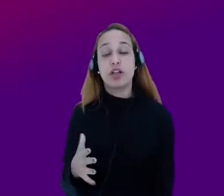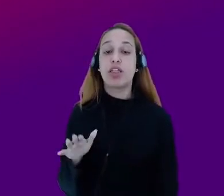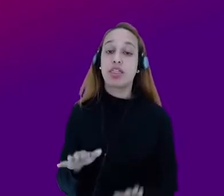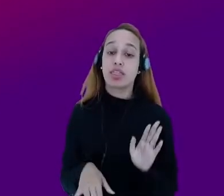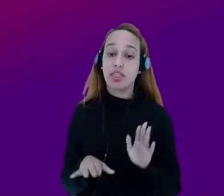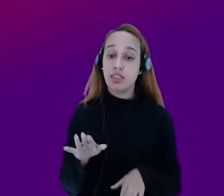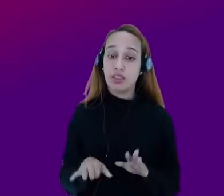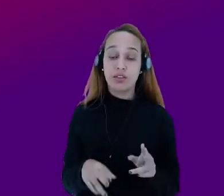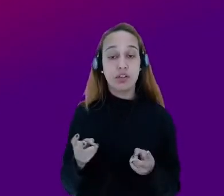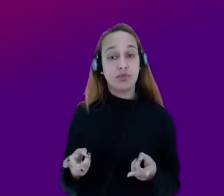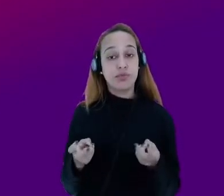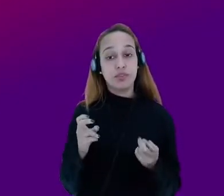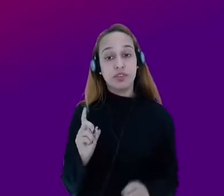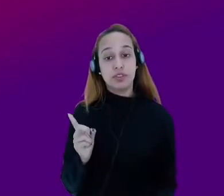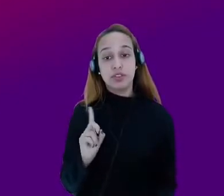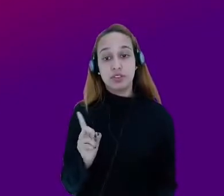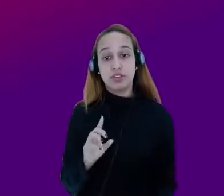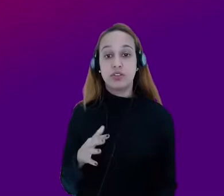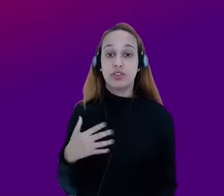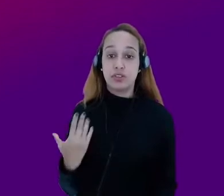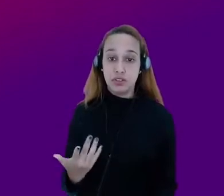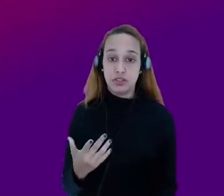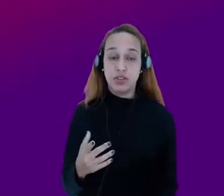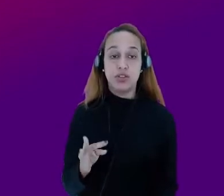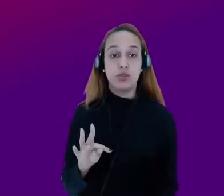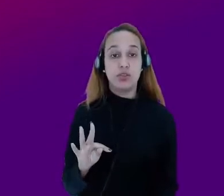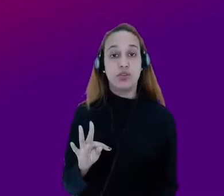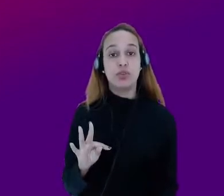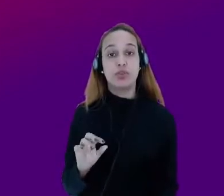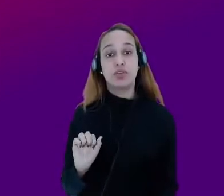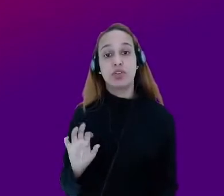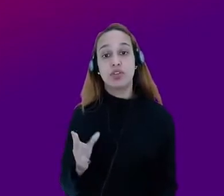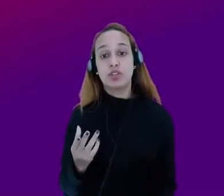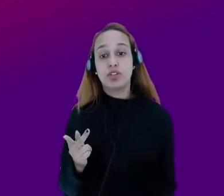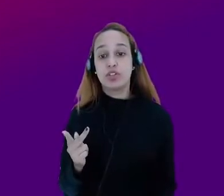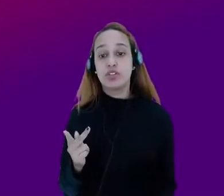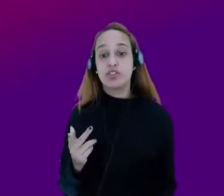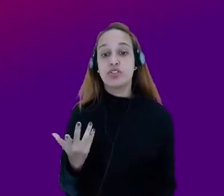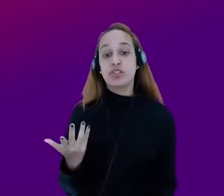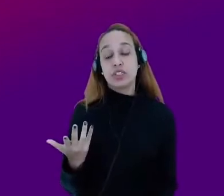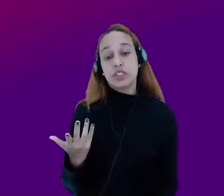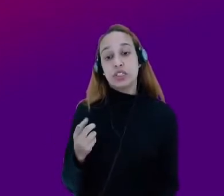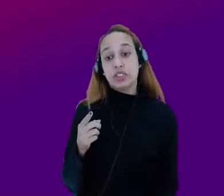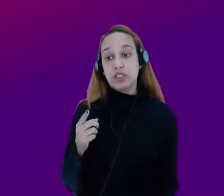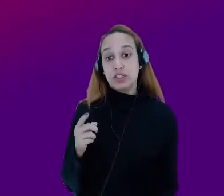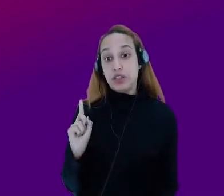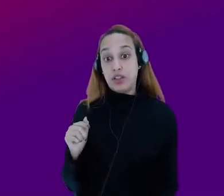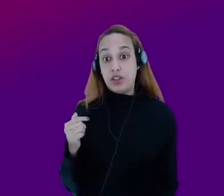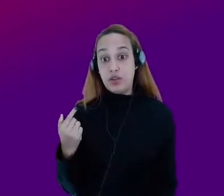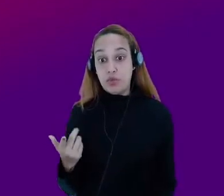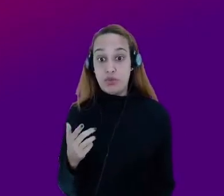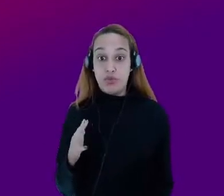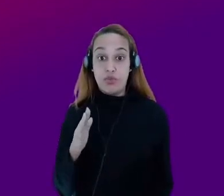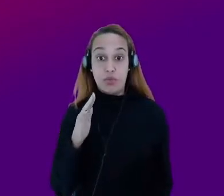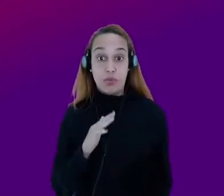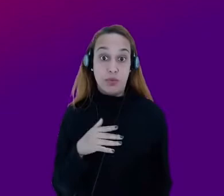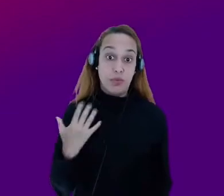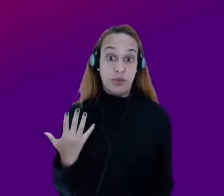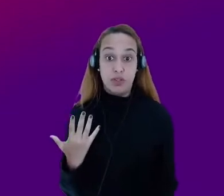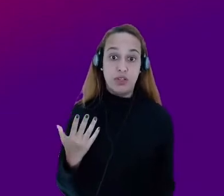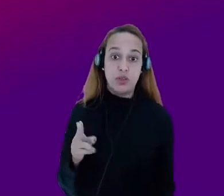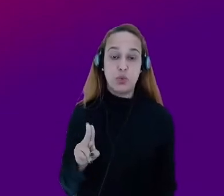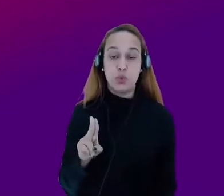essa percepção que o touch, e ele até virou um grande vilão depois da pandemia, e até o uso de